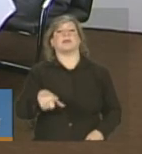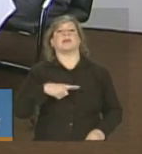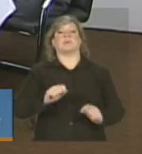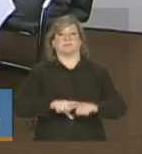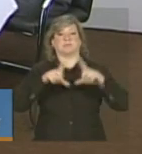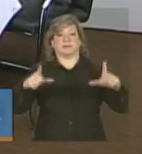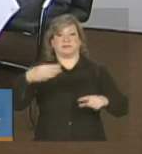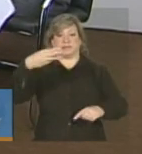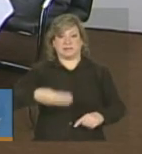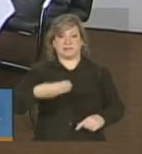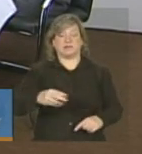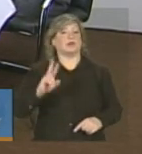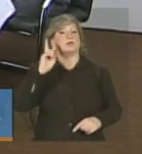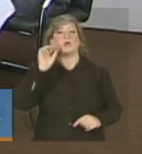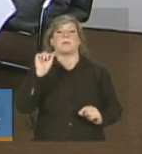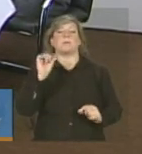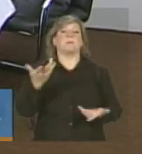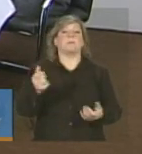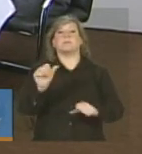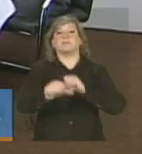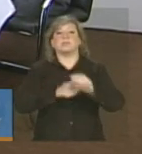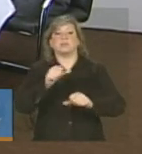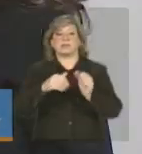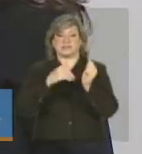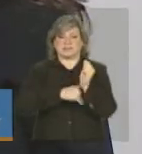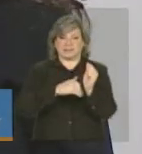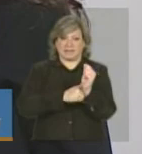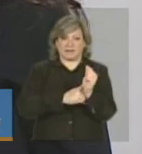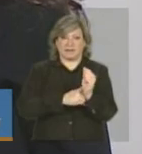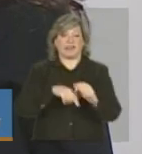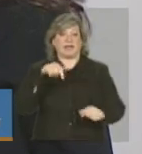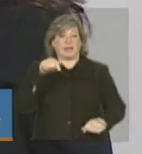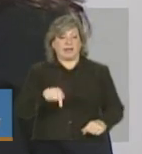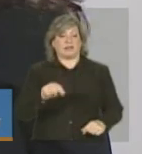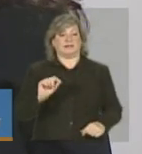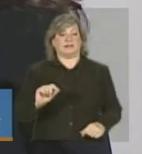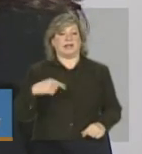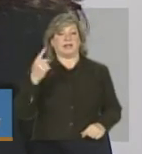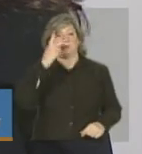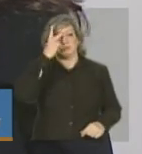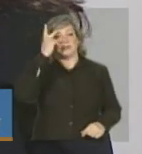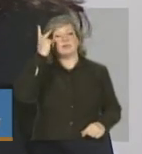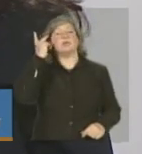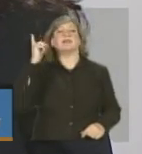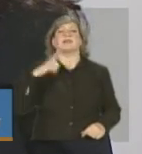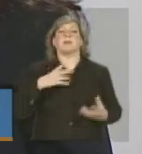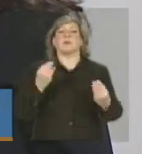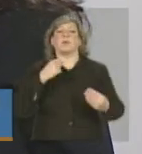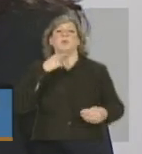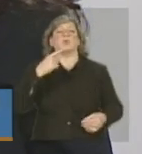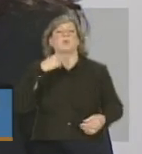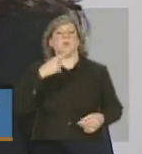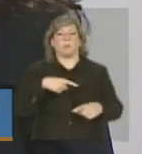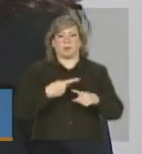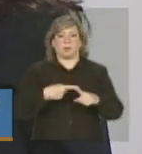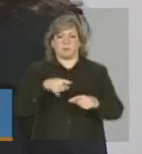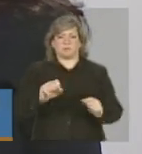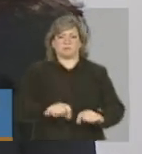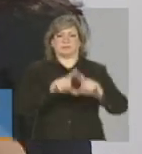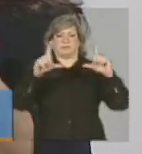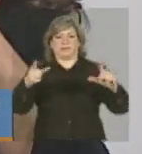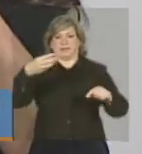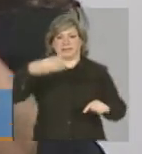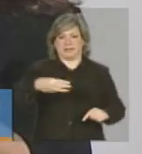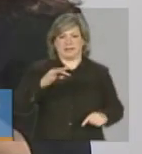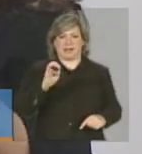alterar a senha. A tela de alterar a senha, as pessoas têm tido muita dúvida nessa tela, porque